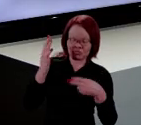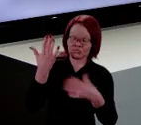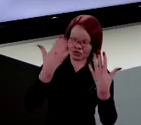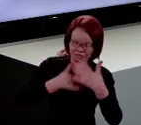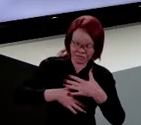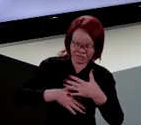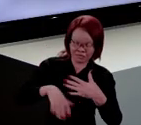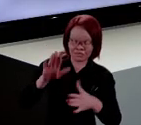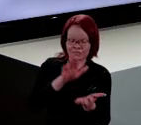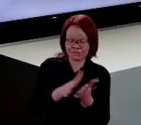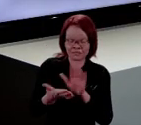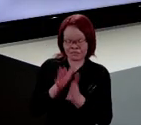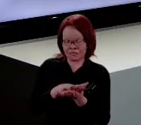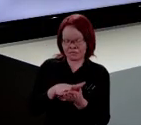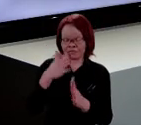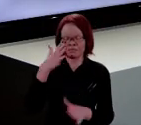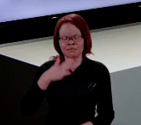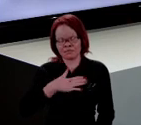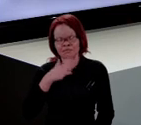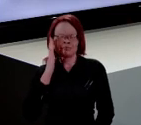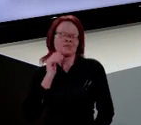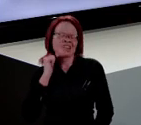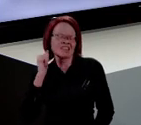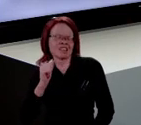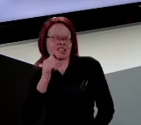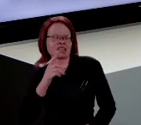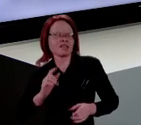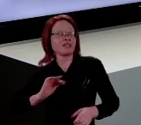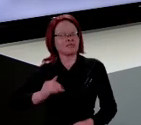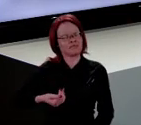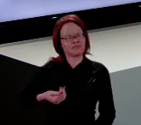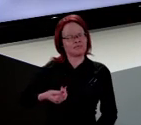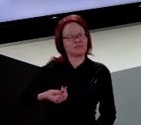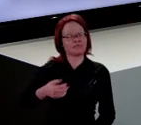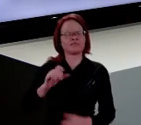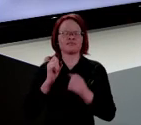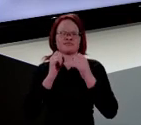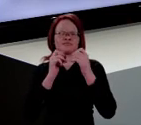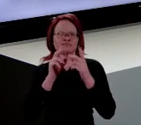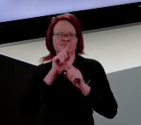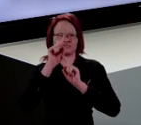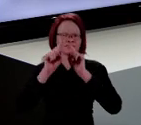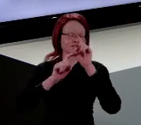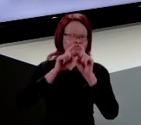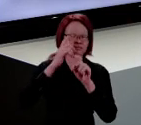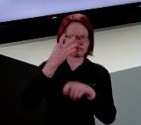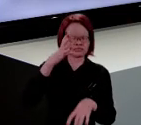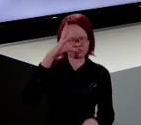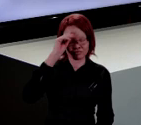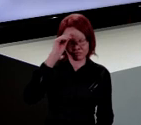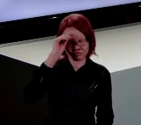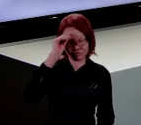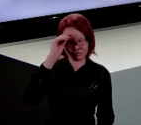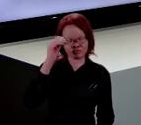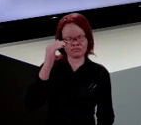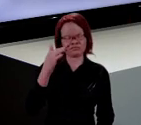então meninos gostaram desse texto é lindo não é então vamos às perguntas para ver se